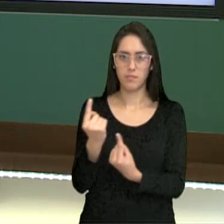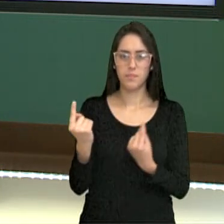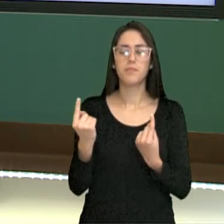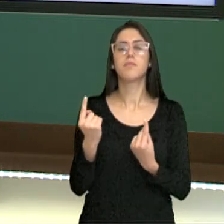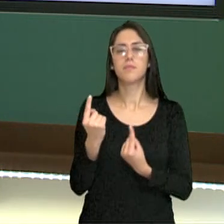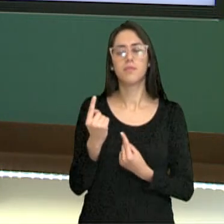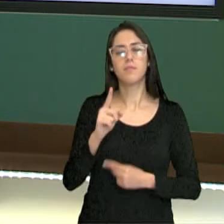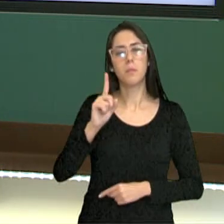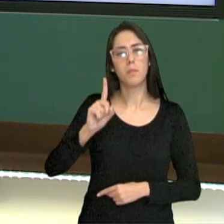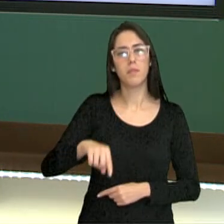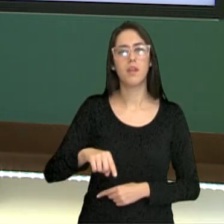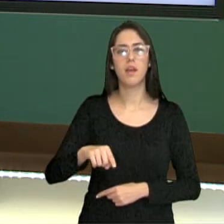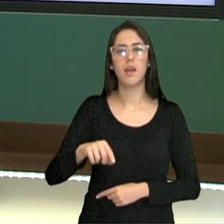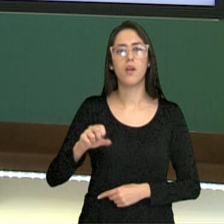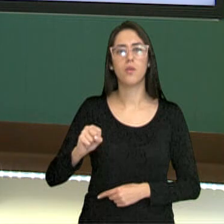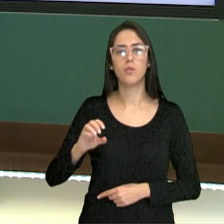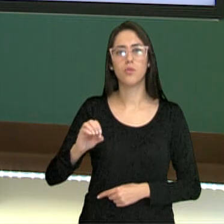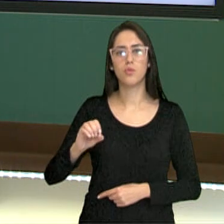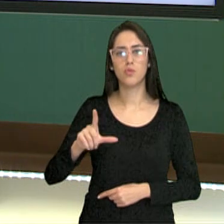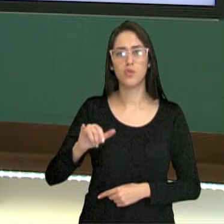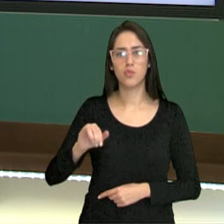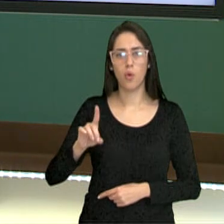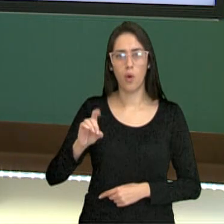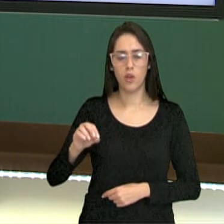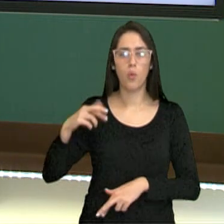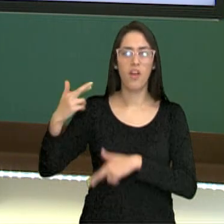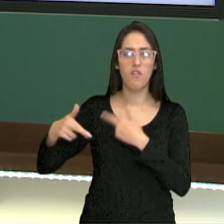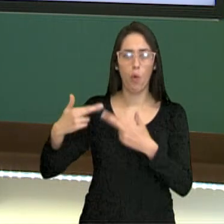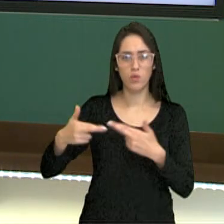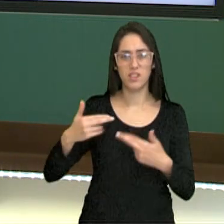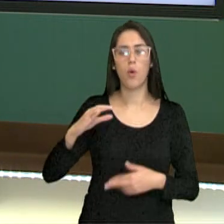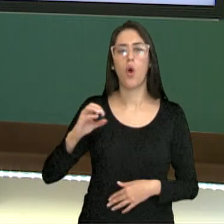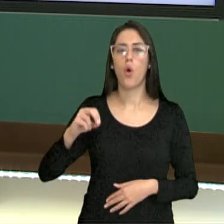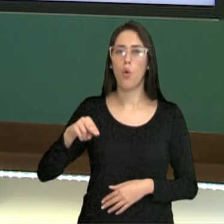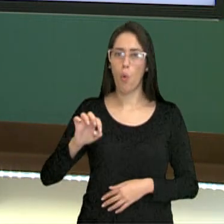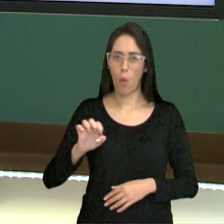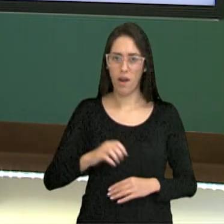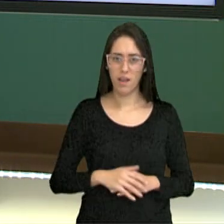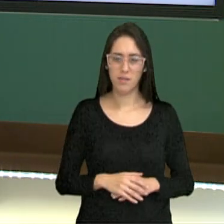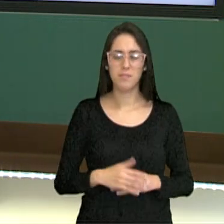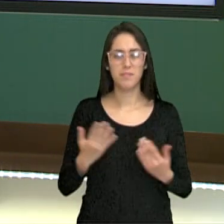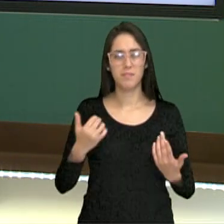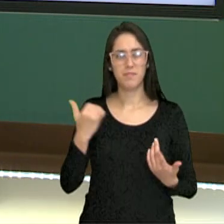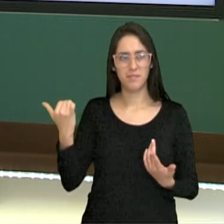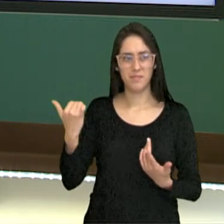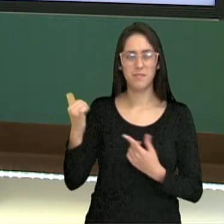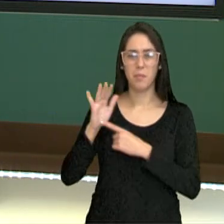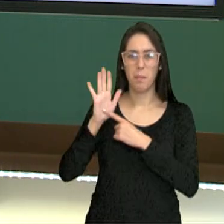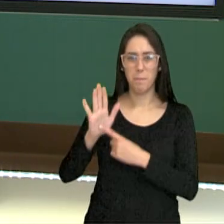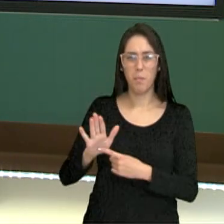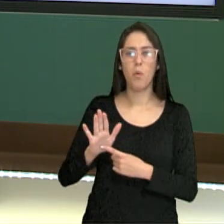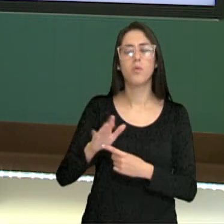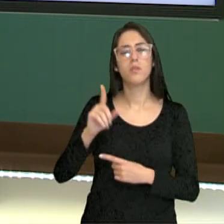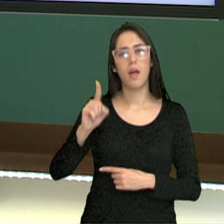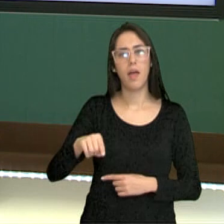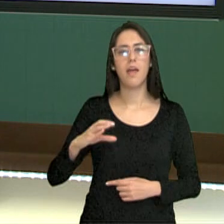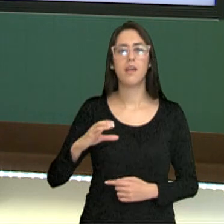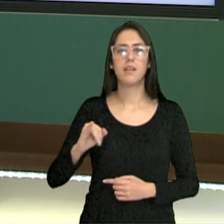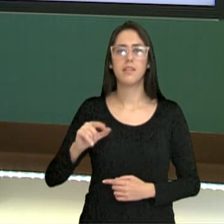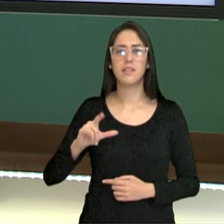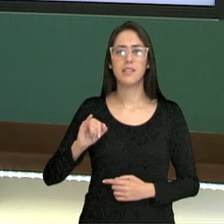exatamente o nosso sólido de revolução, que é o nosso cone. Nesse caso aqui que eu estou mostrando é o nosso